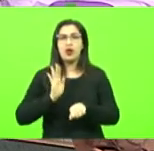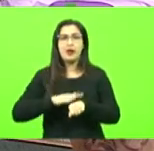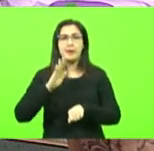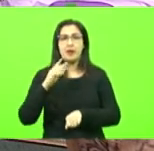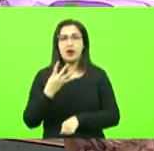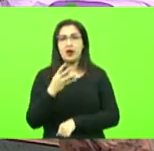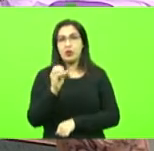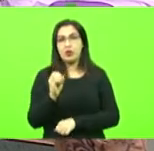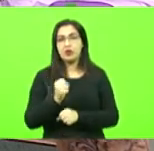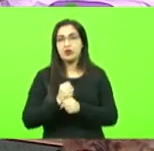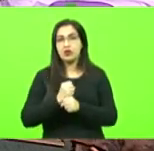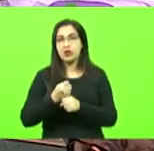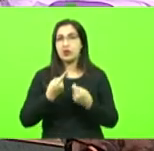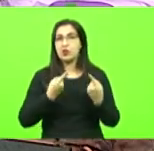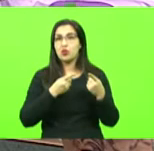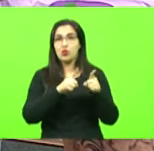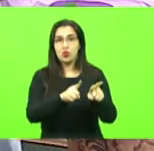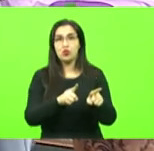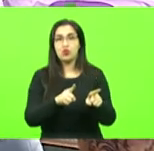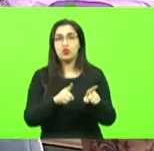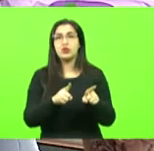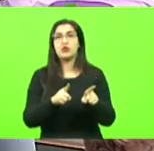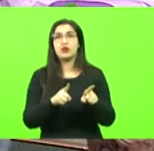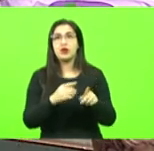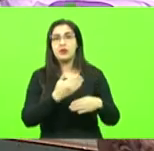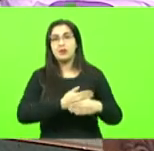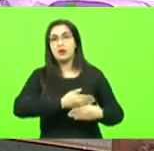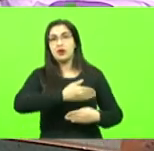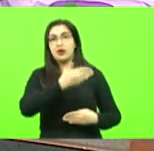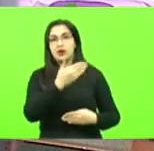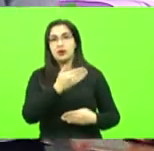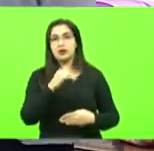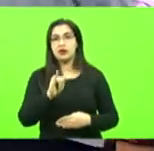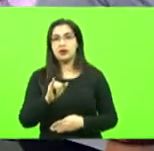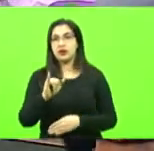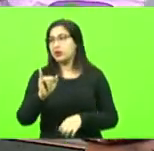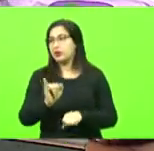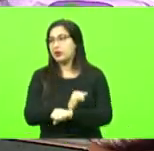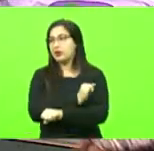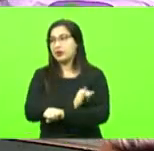contra a construção da barragem de Tapiranga, no oeste de Santa Catarina.